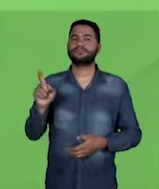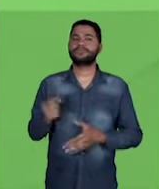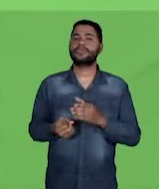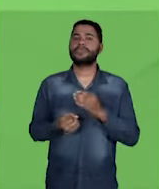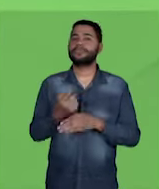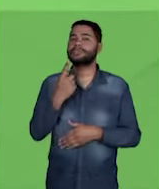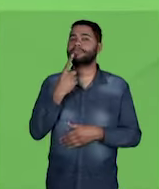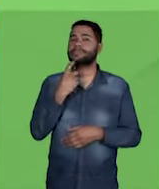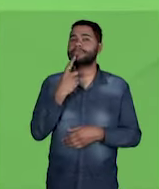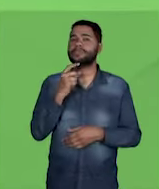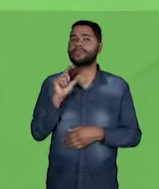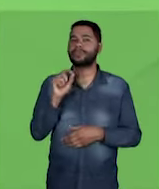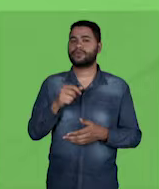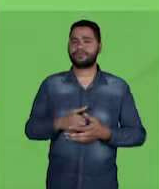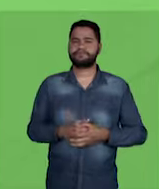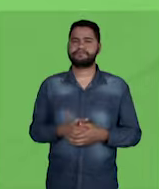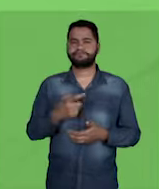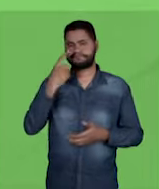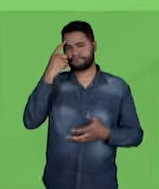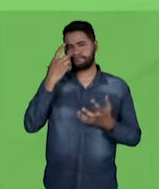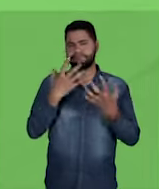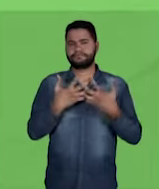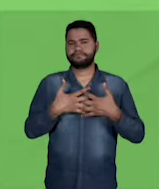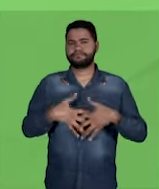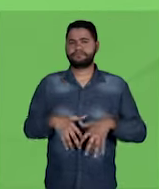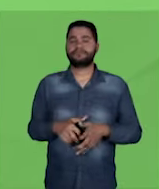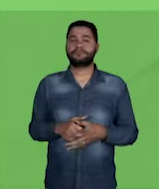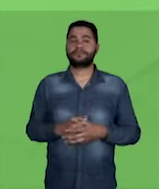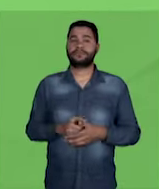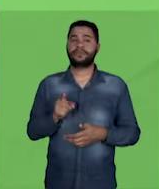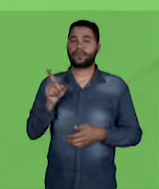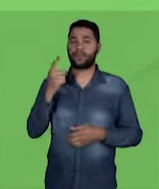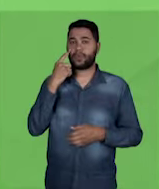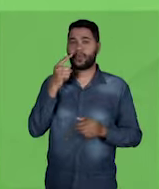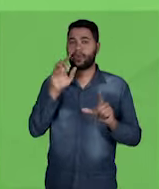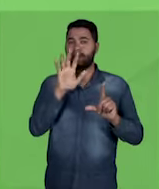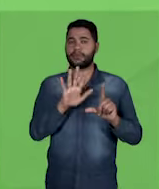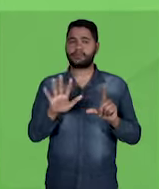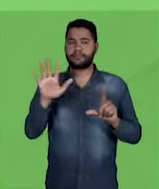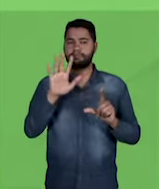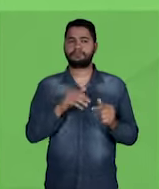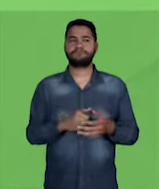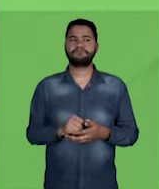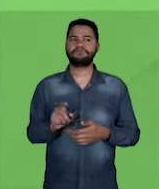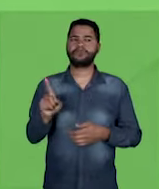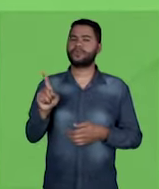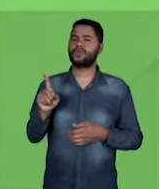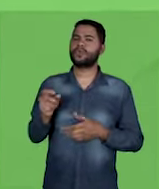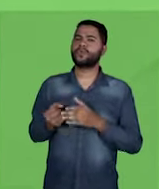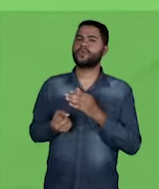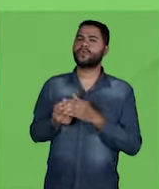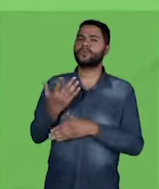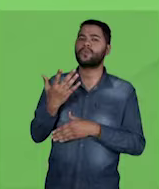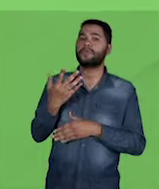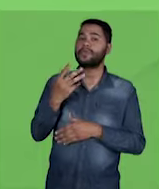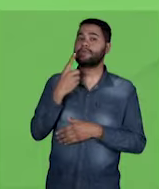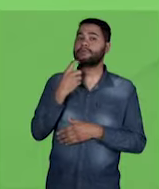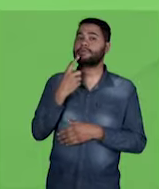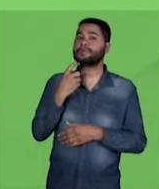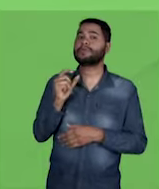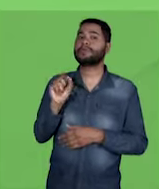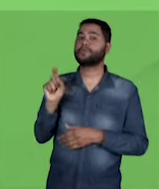sangue? Pensa aí, olhem para essa imagem aqui e me fale, o que está formando esse sangue?